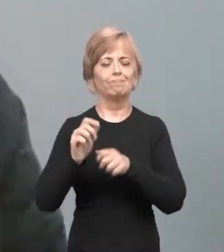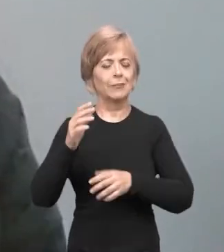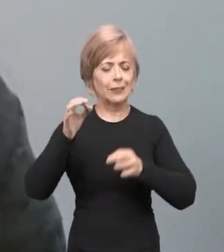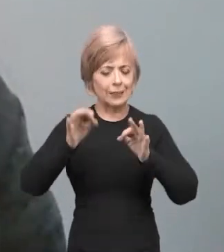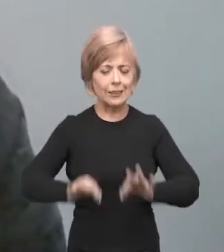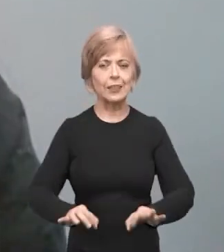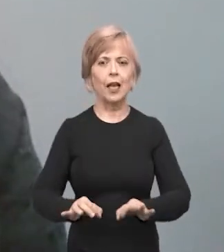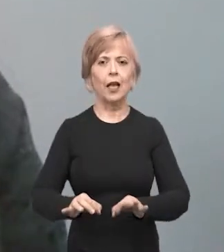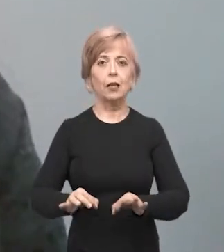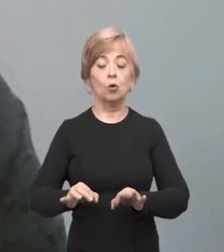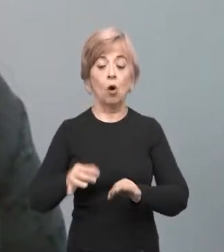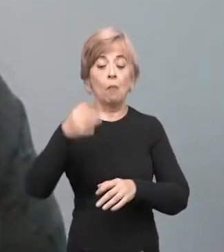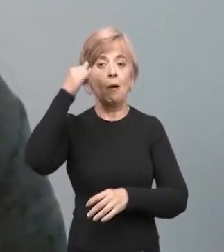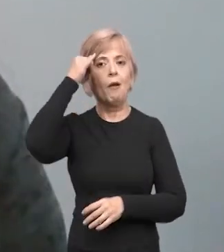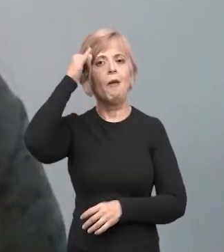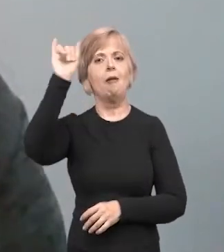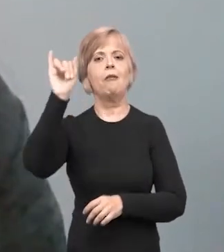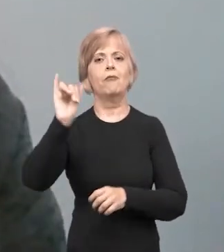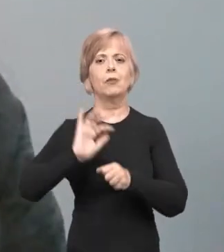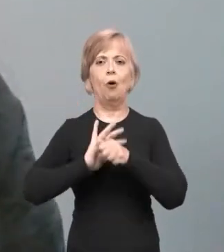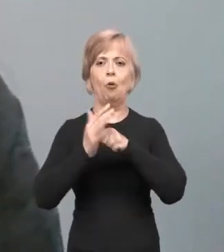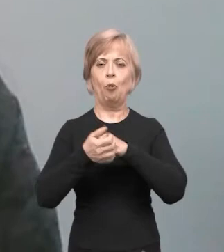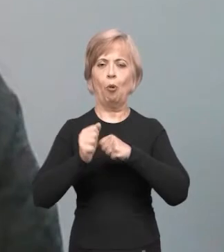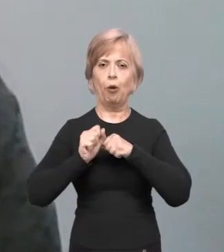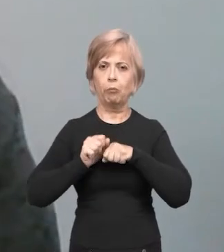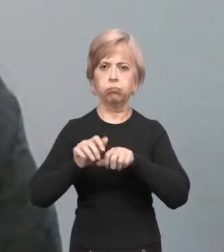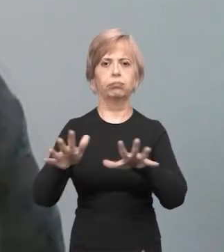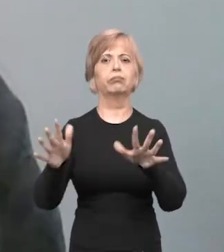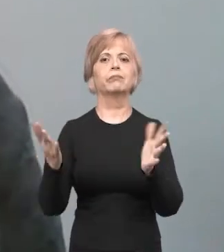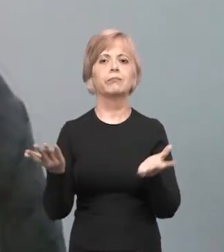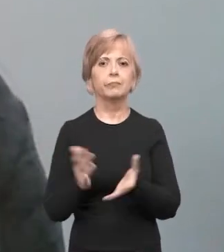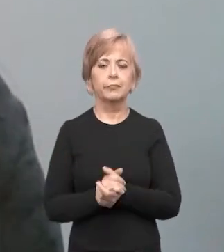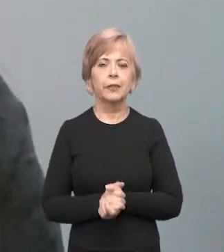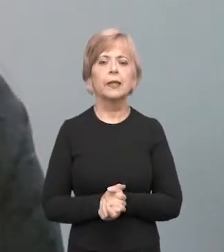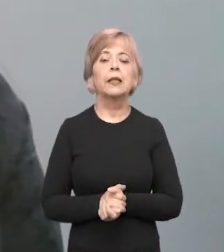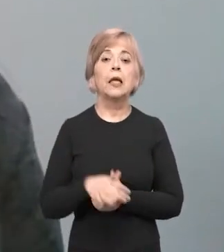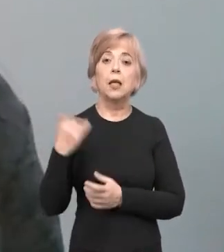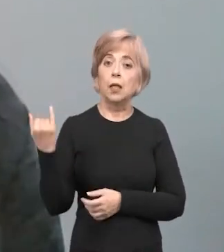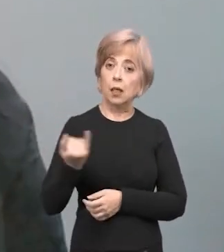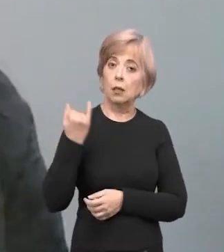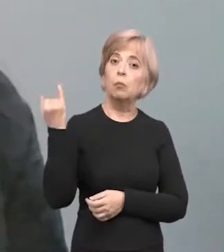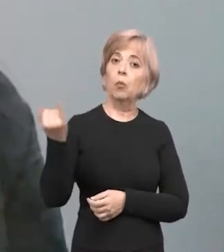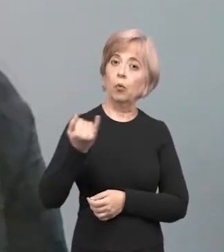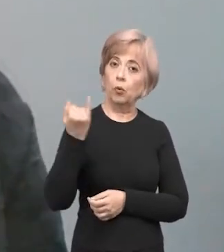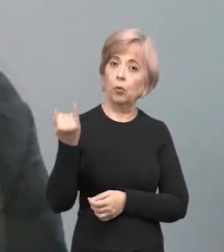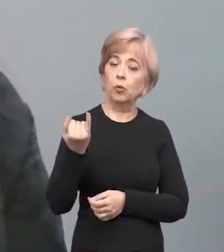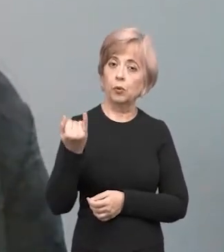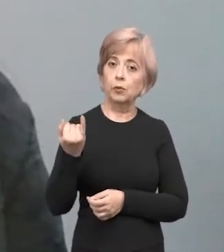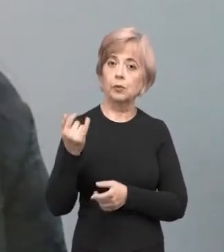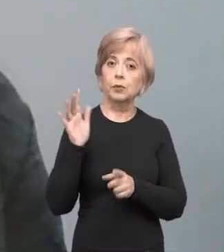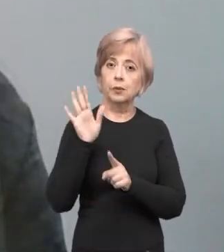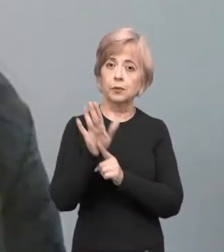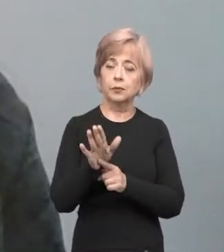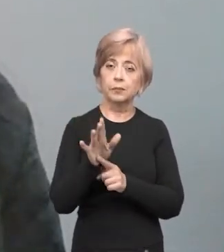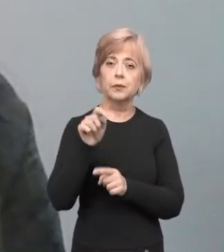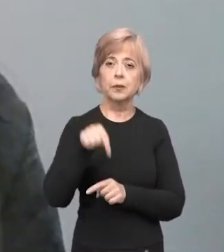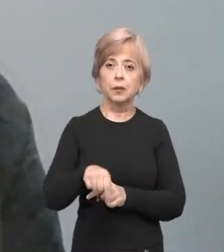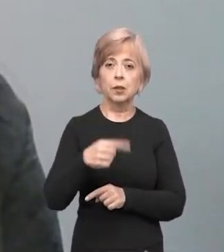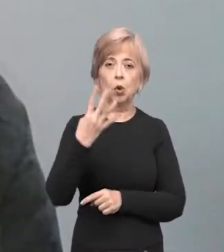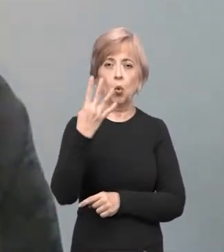que inibissem, né, o contágio do coronavírus. E é importante que se diga aqui que nós tivemos